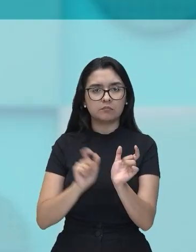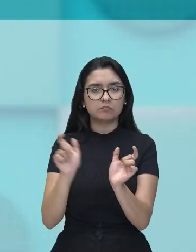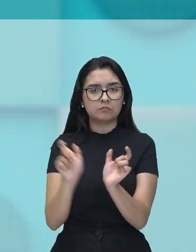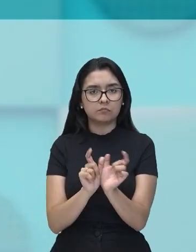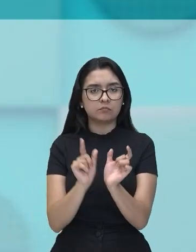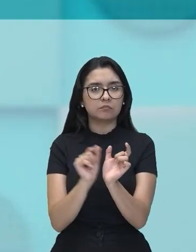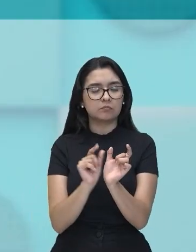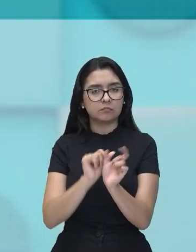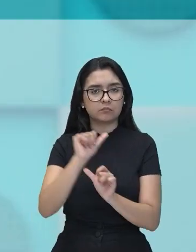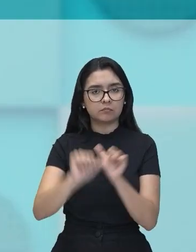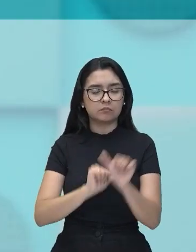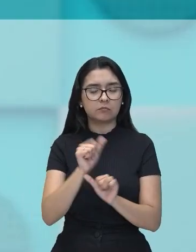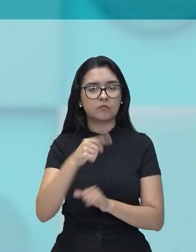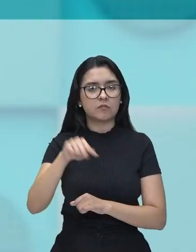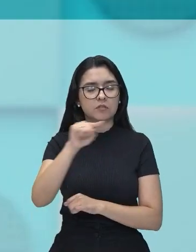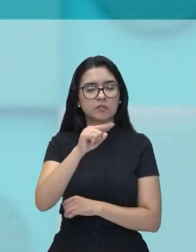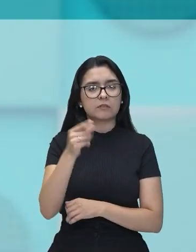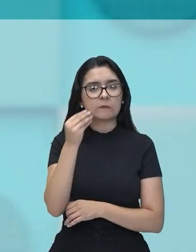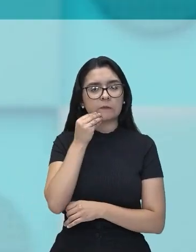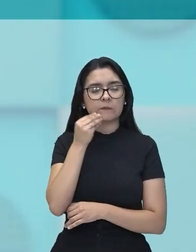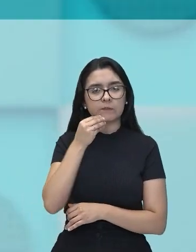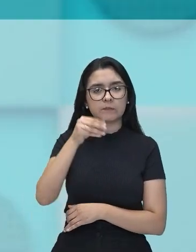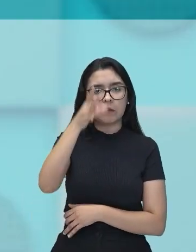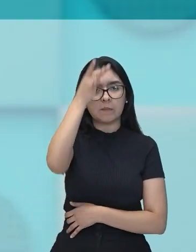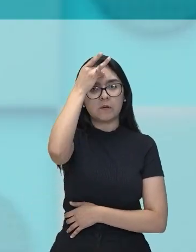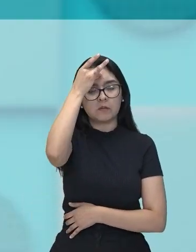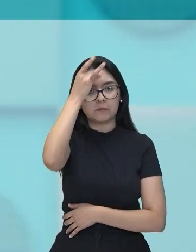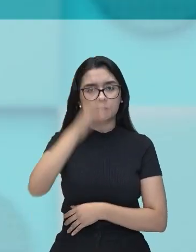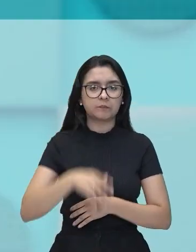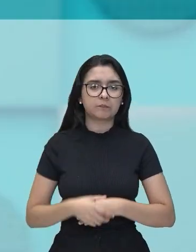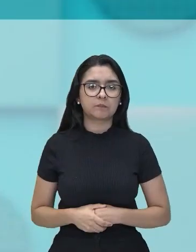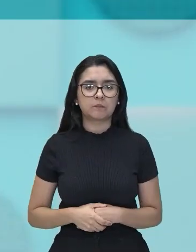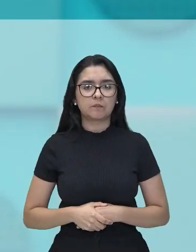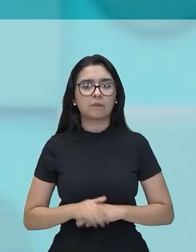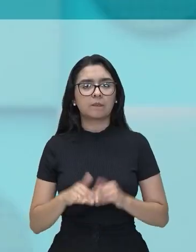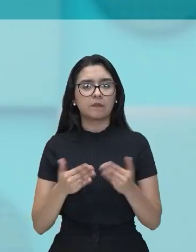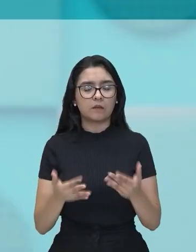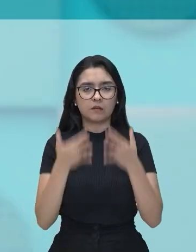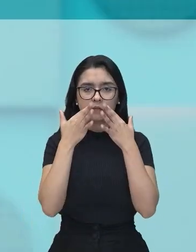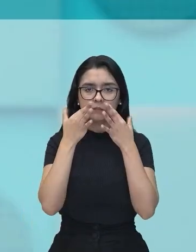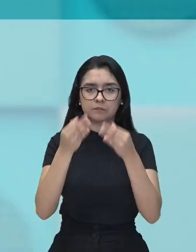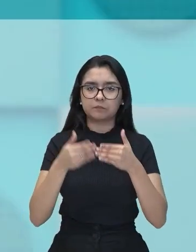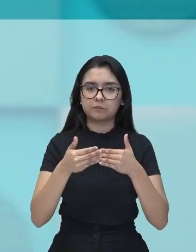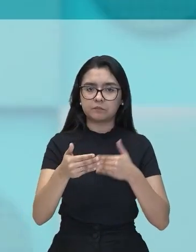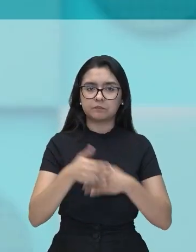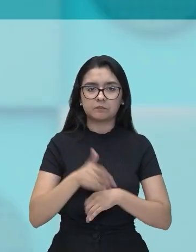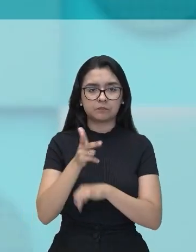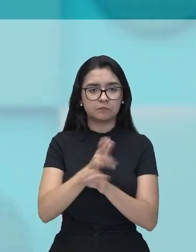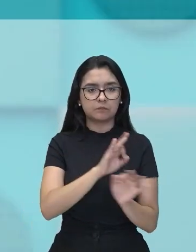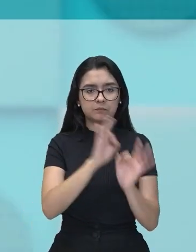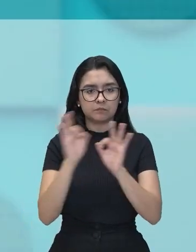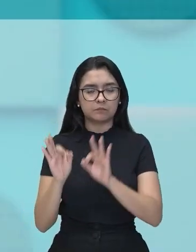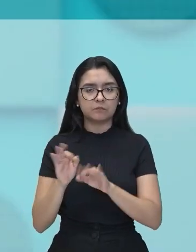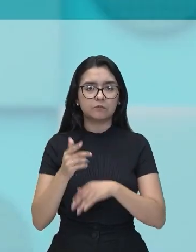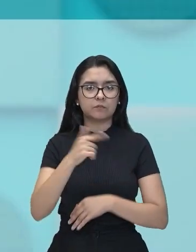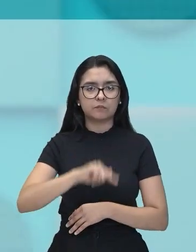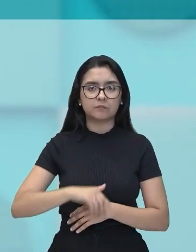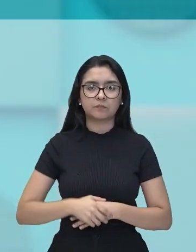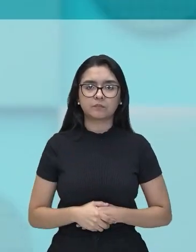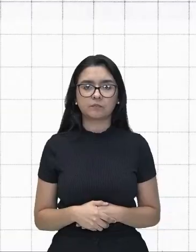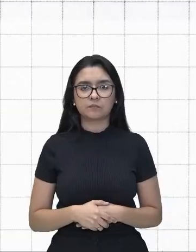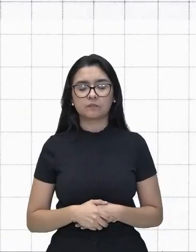transformações, para que vocês tentem memorizar, né, para usar futuramente. Então, pay attention, let's watch again. Vamos assistir mais uma